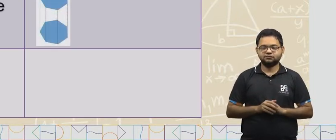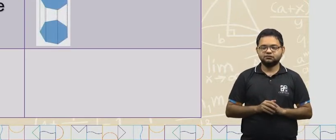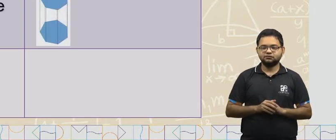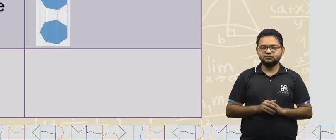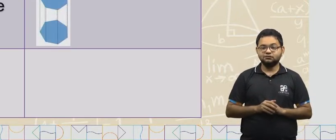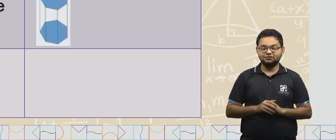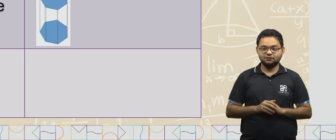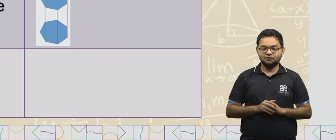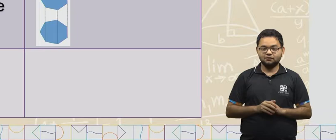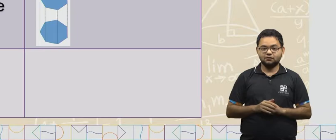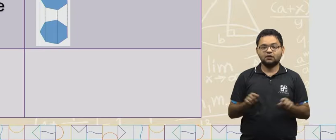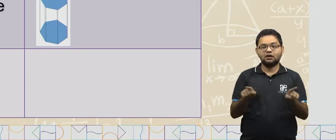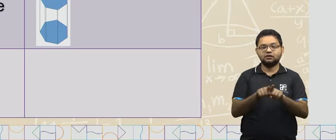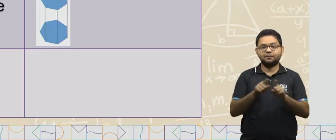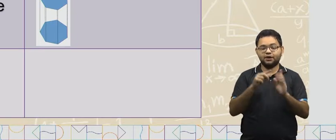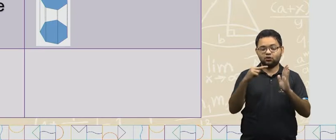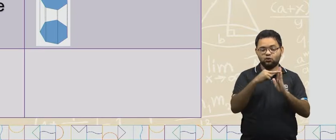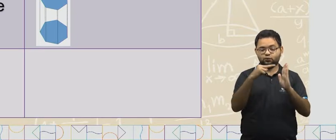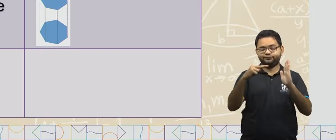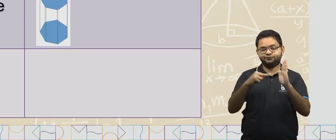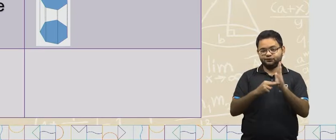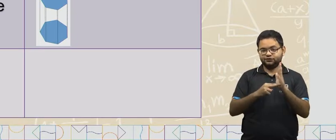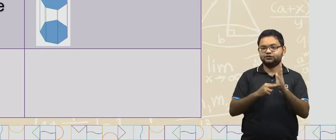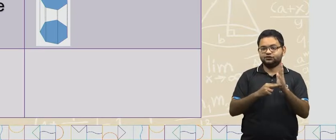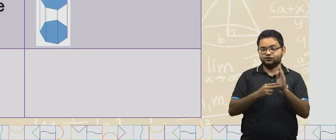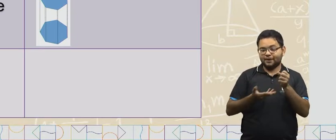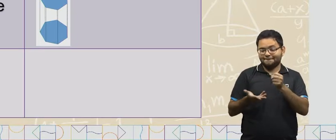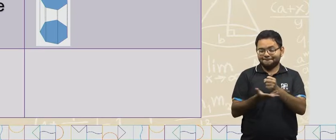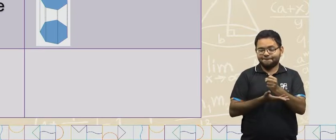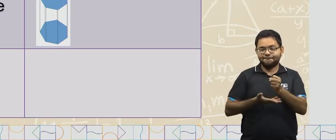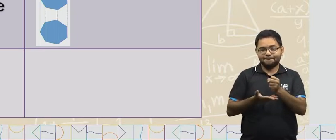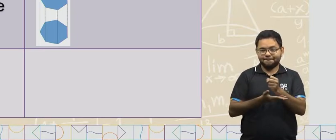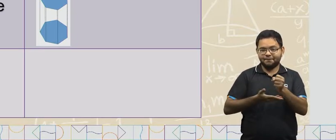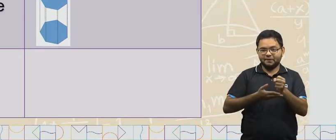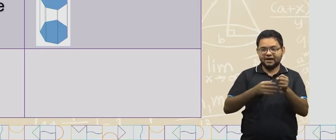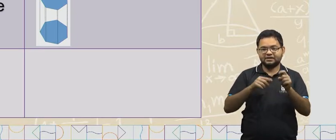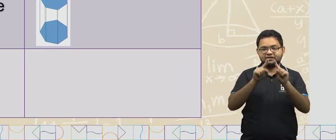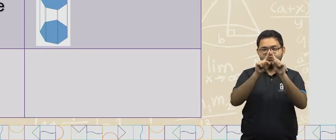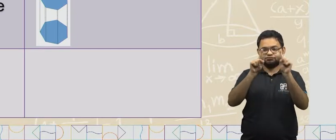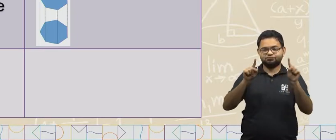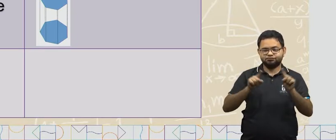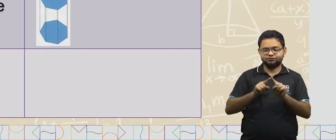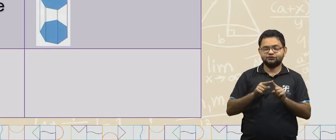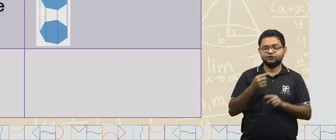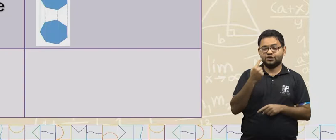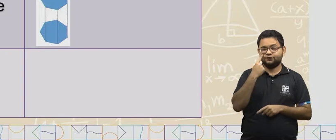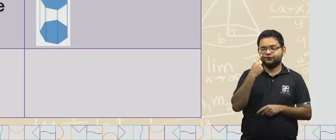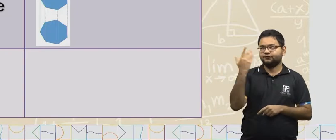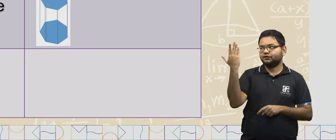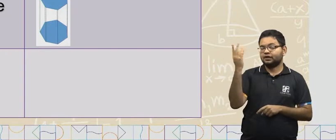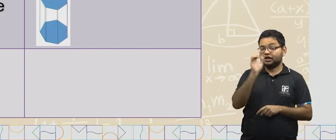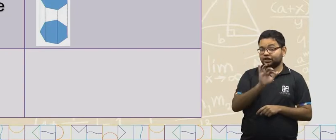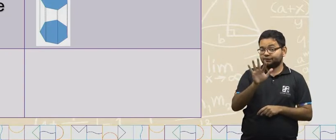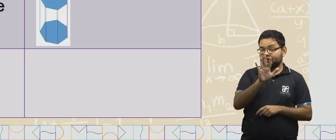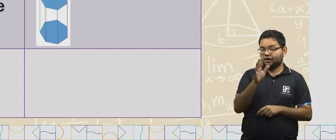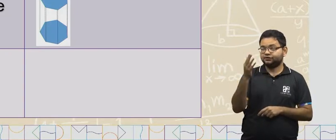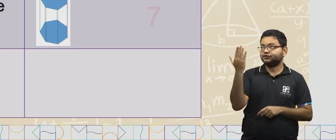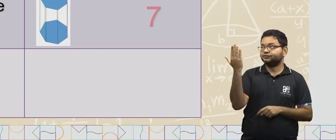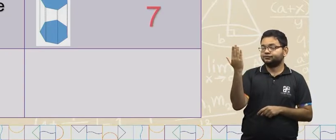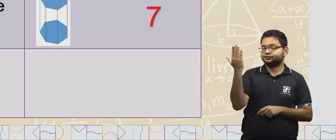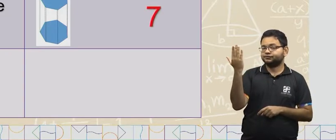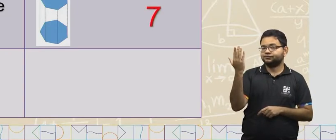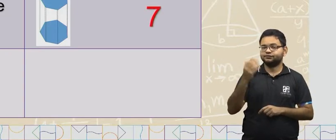O prisma com base heptagonal é este, como você pode ver aqui nessa imagem. Ele possui em